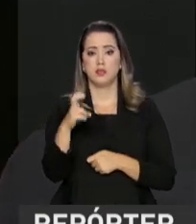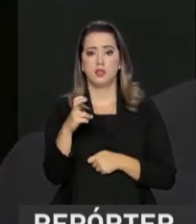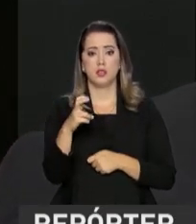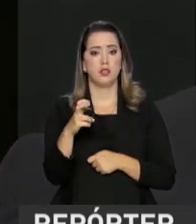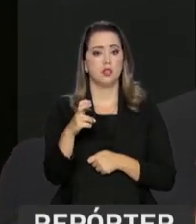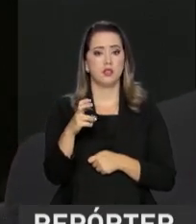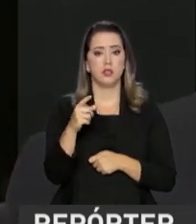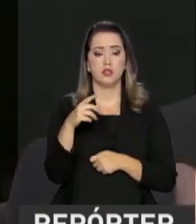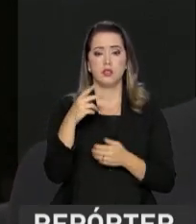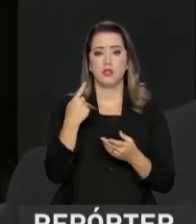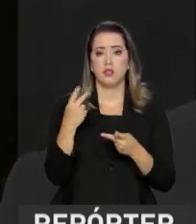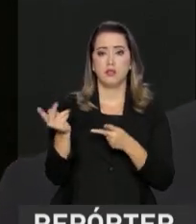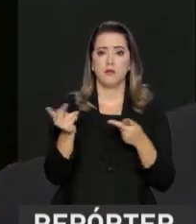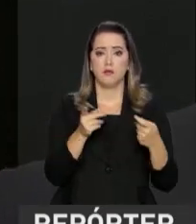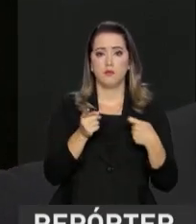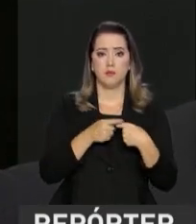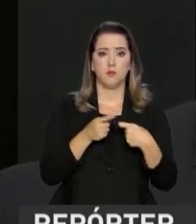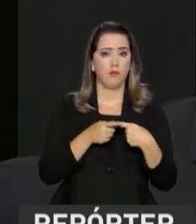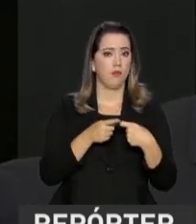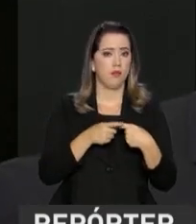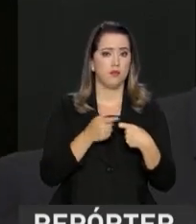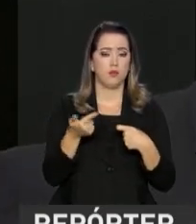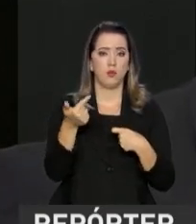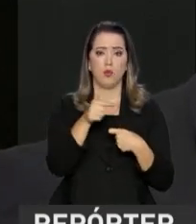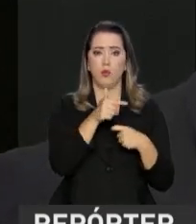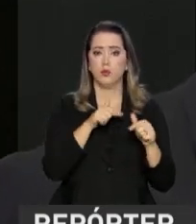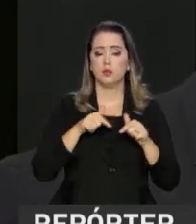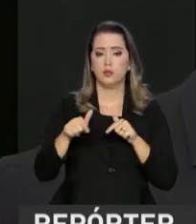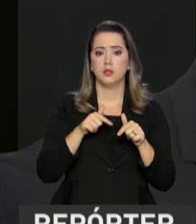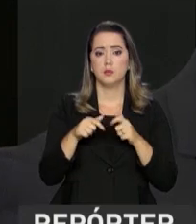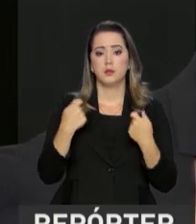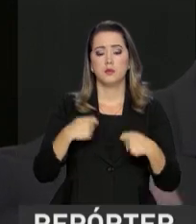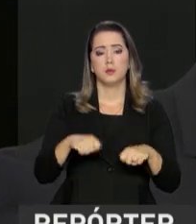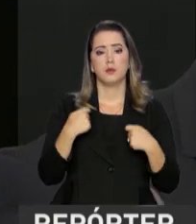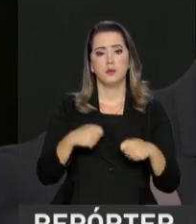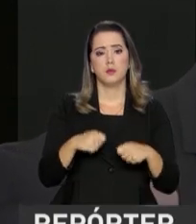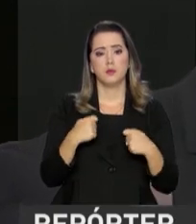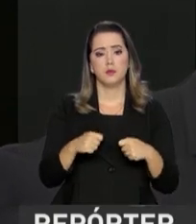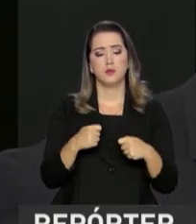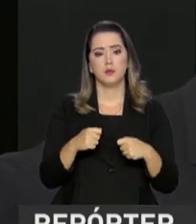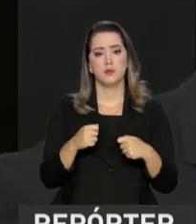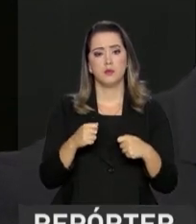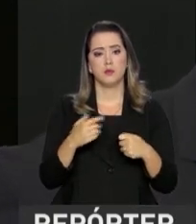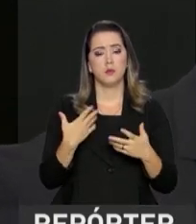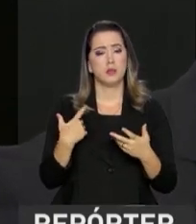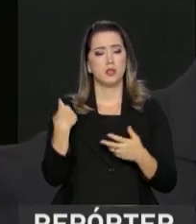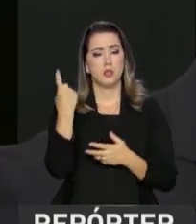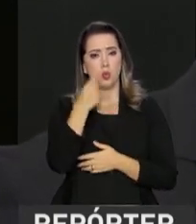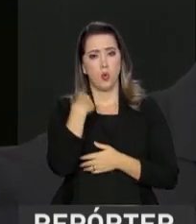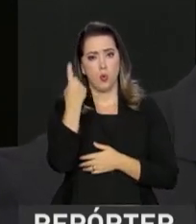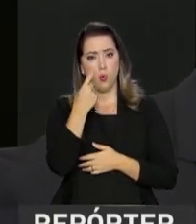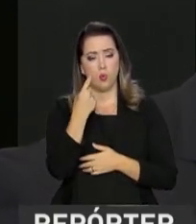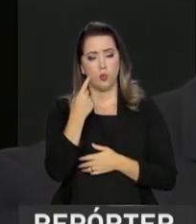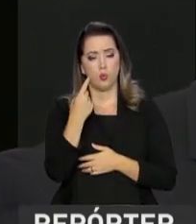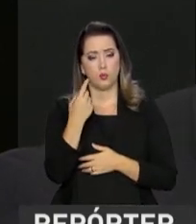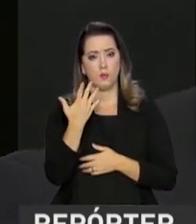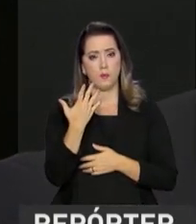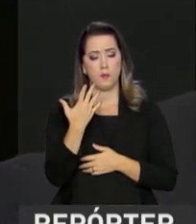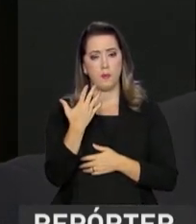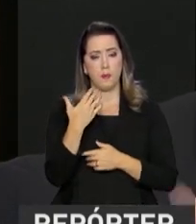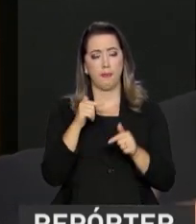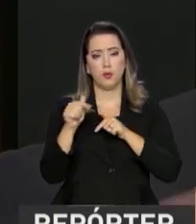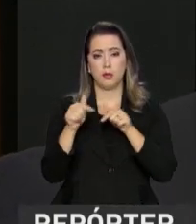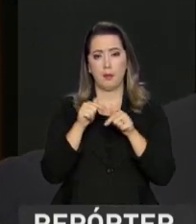hoje ou ele vai ter que fazer outras atividades porque ele vai ter que cumprir uma carga de de